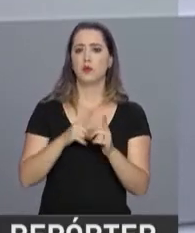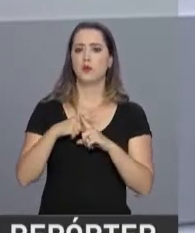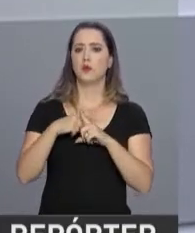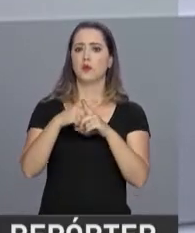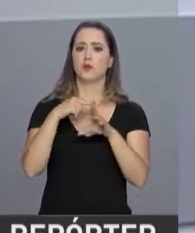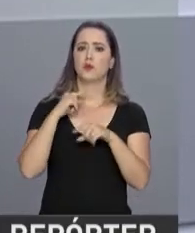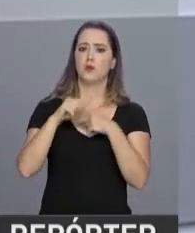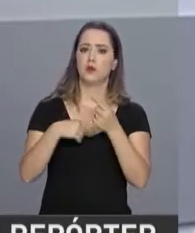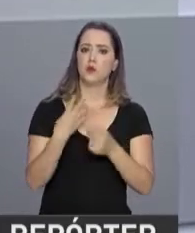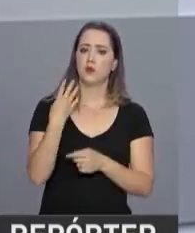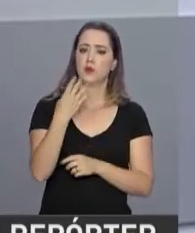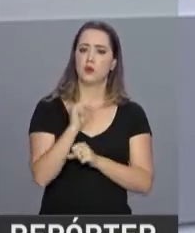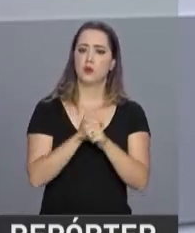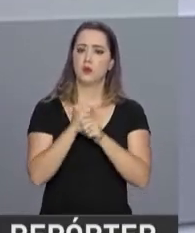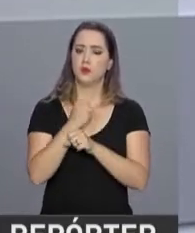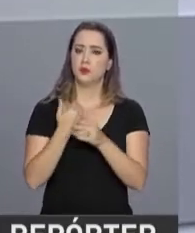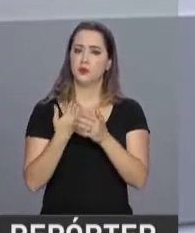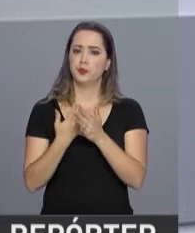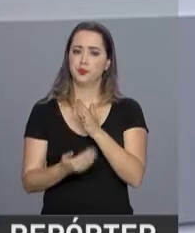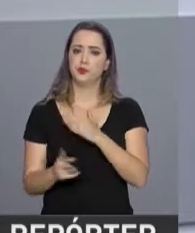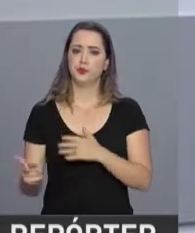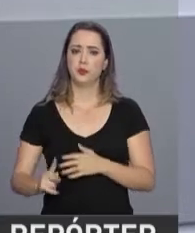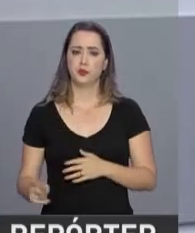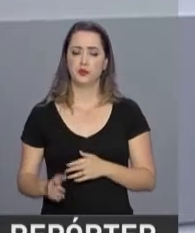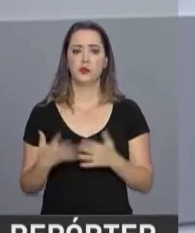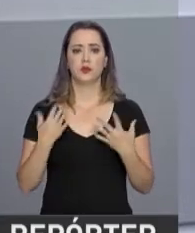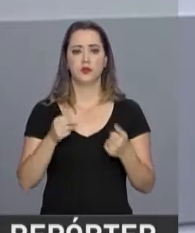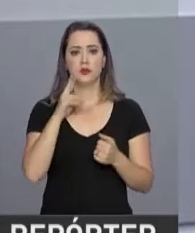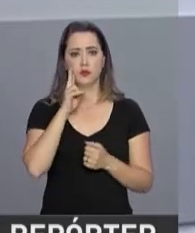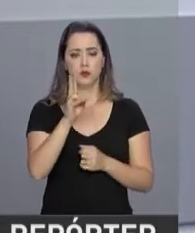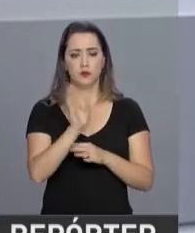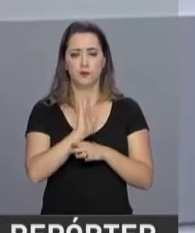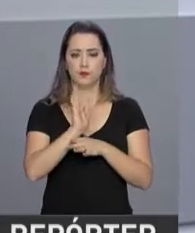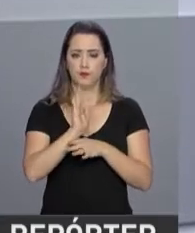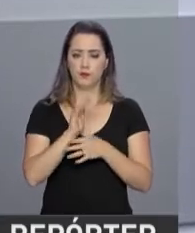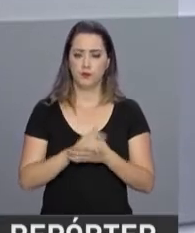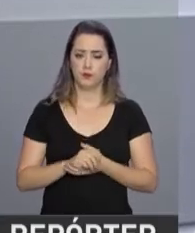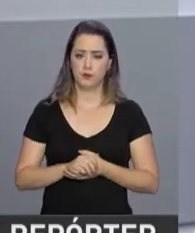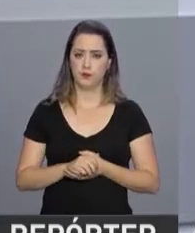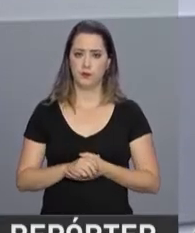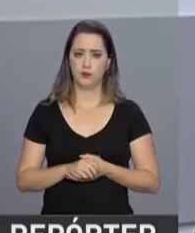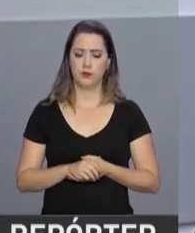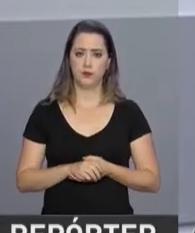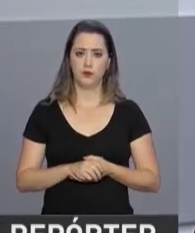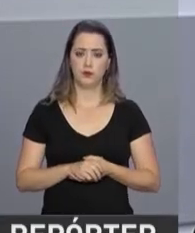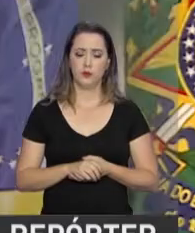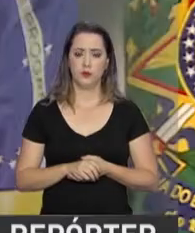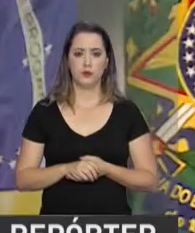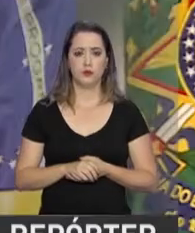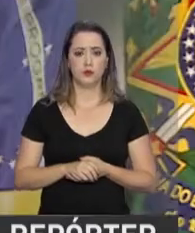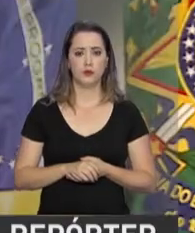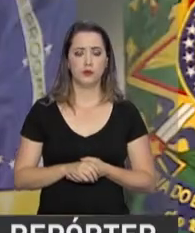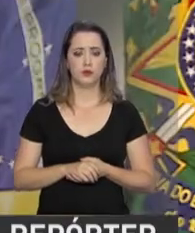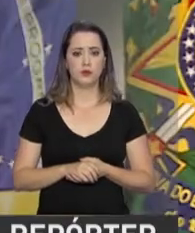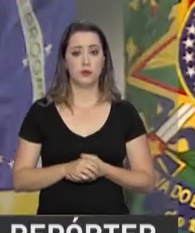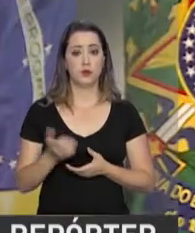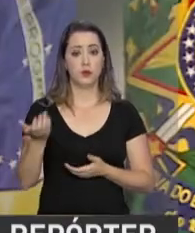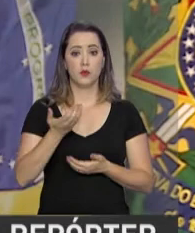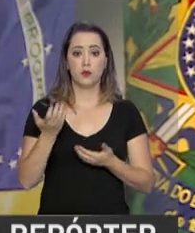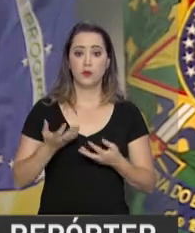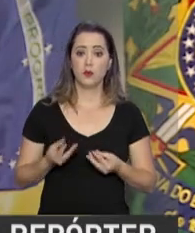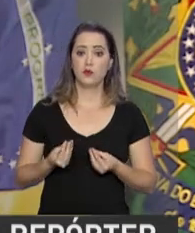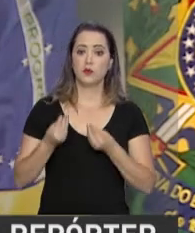positivo após quatro anos de prejuízos vamos acompanhar a mensagem do presidente eu quero dar